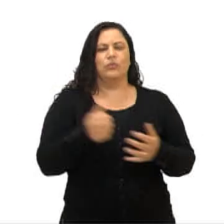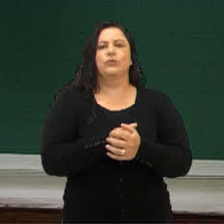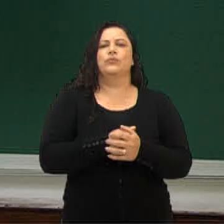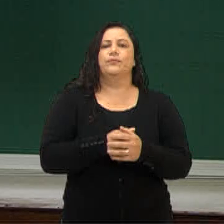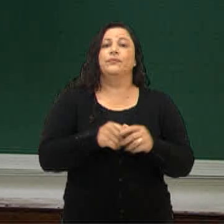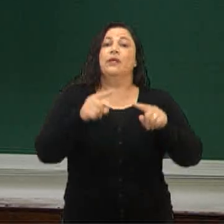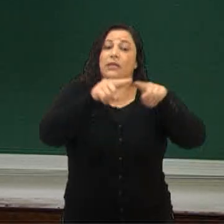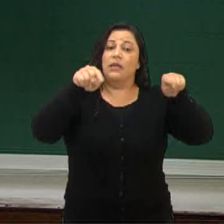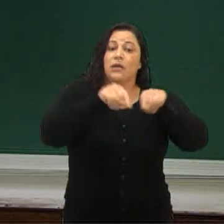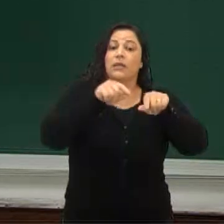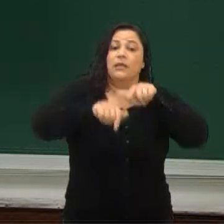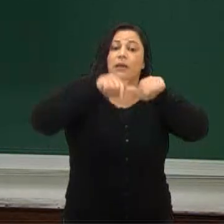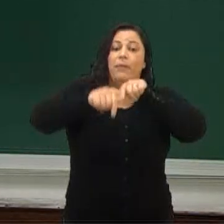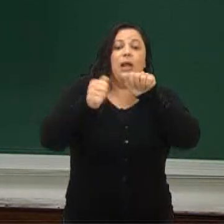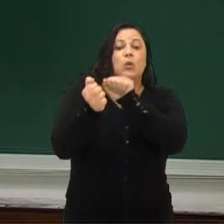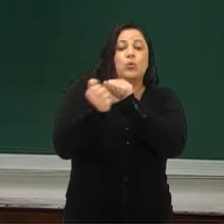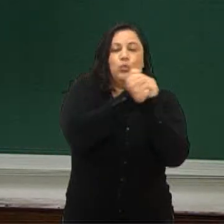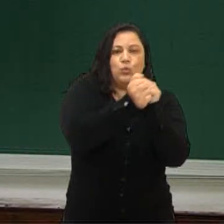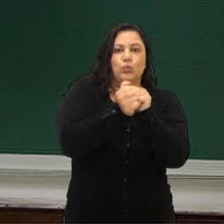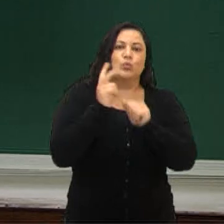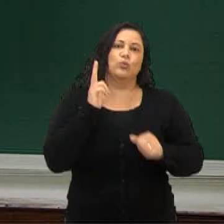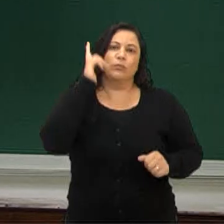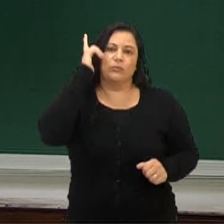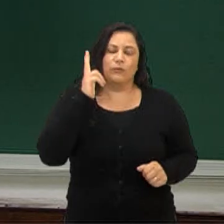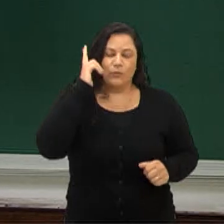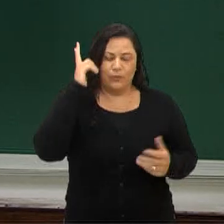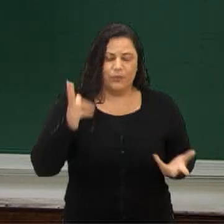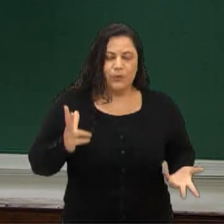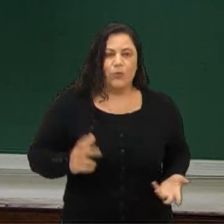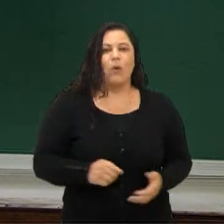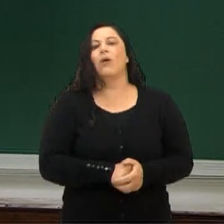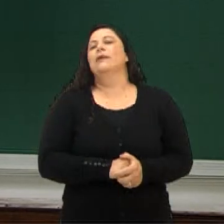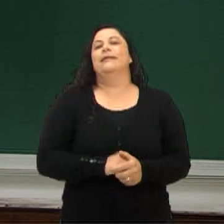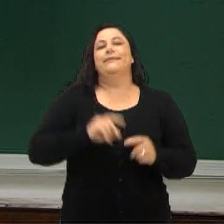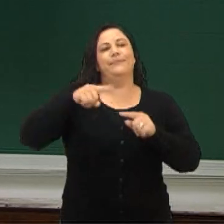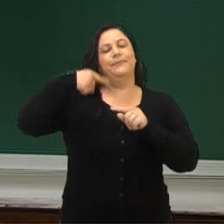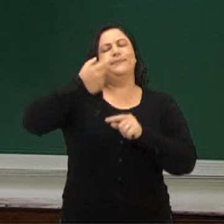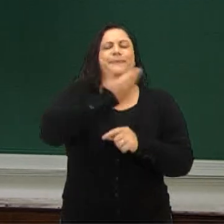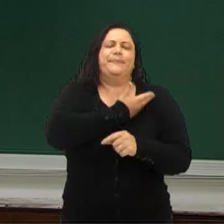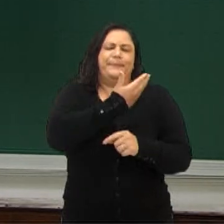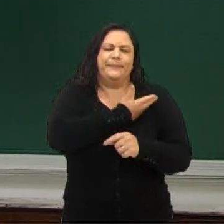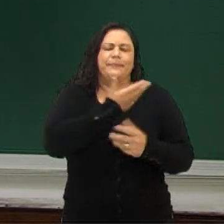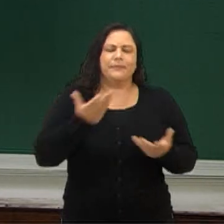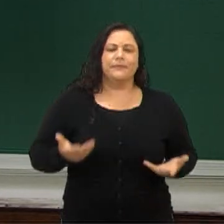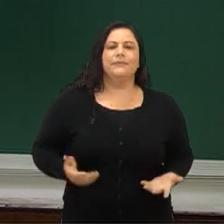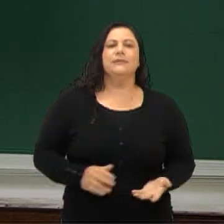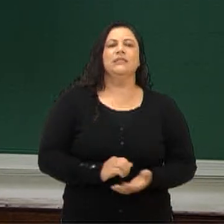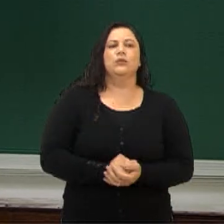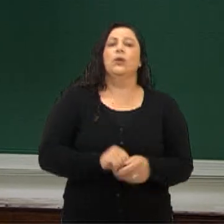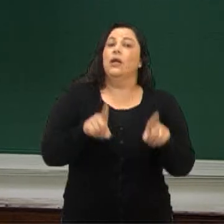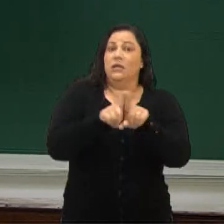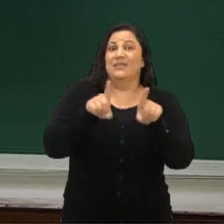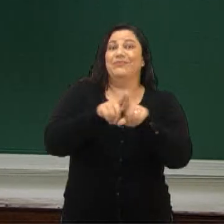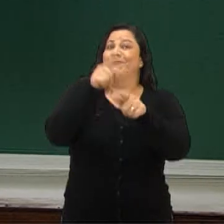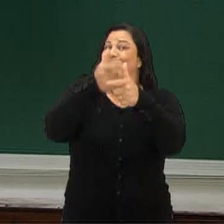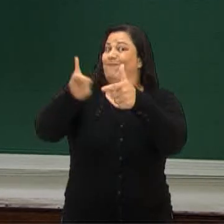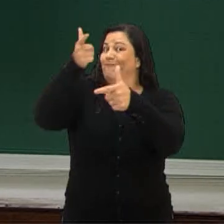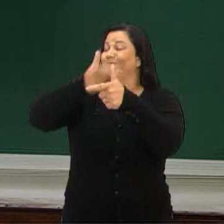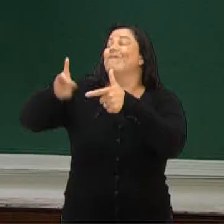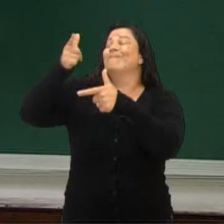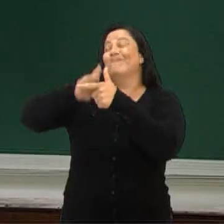tornou um grande amigo, depois uma grande dor de cabeça de Van Gogh, né? Ou vice-versa, tá? Ele também era um cara